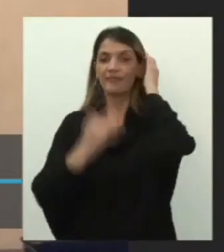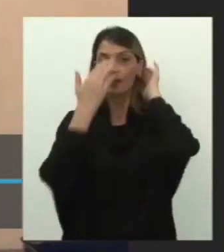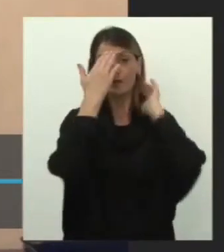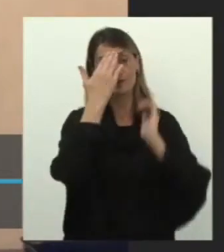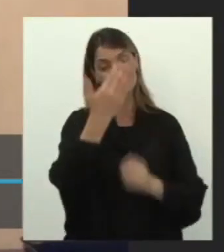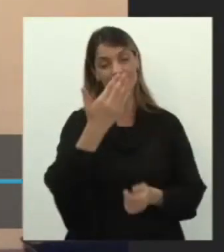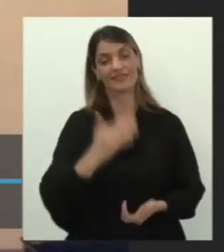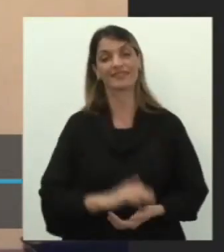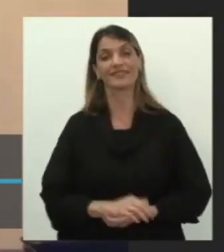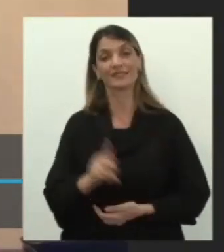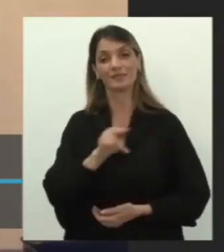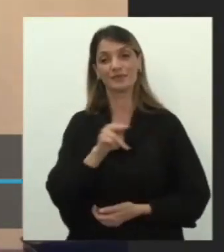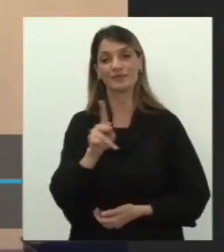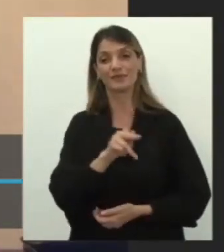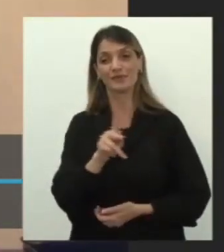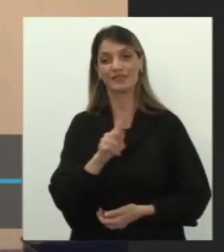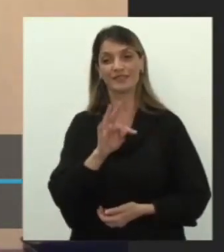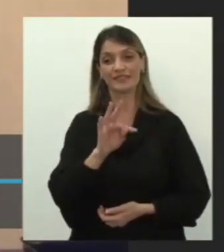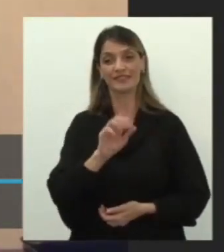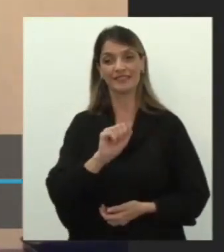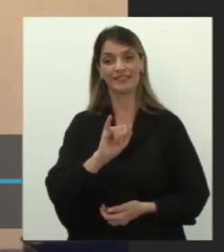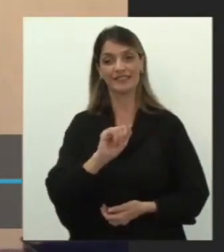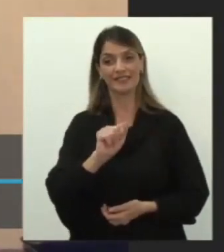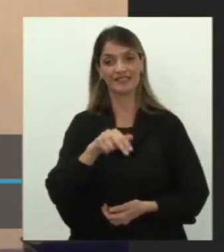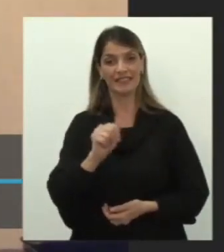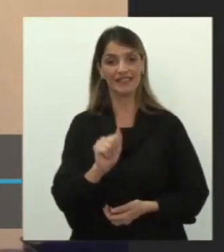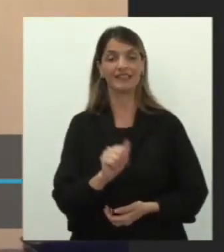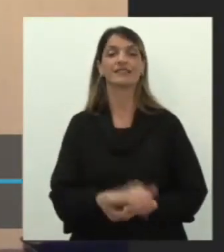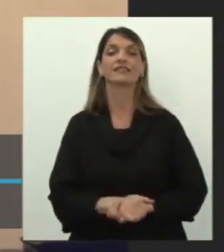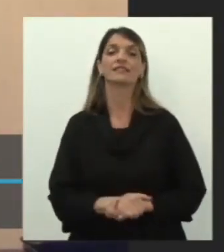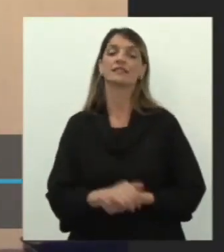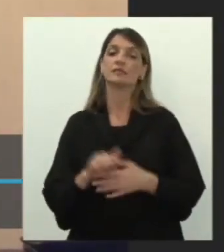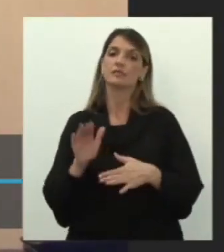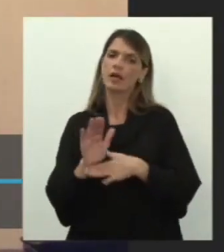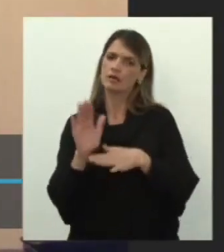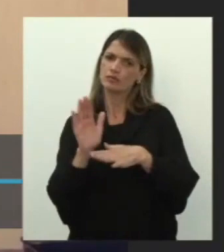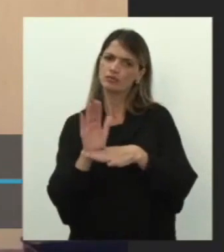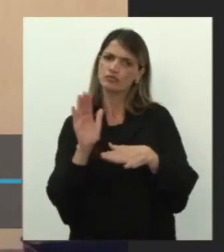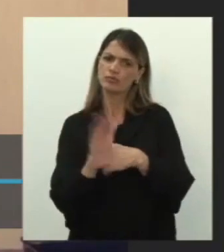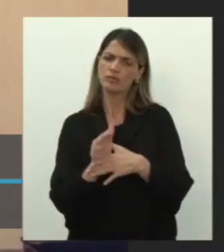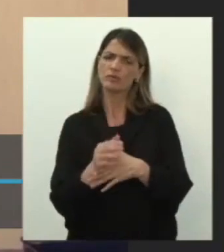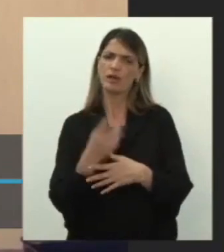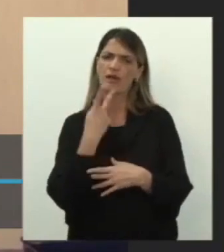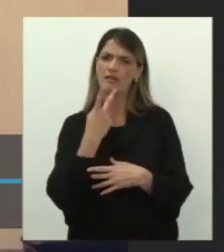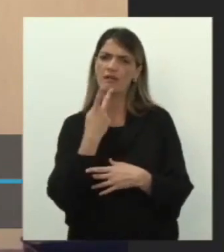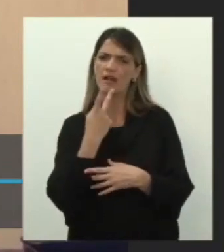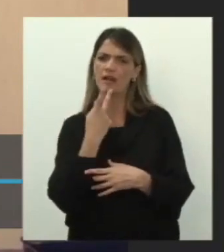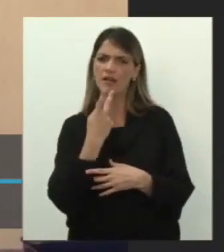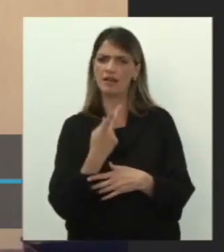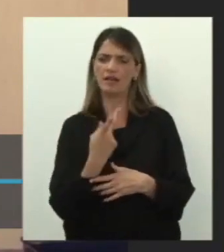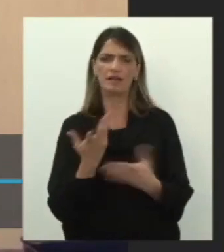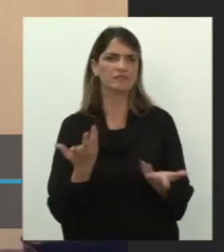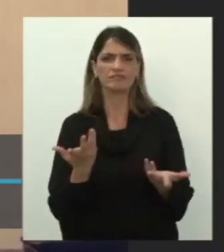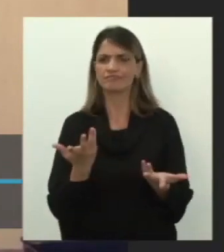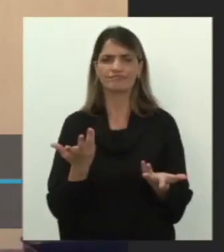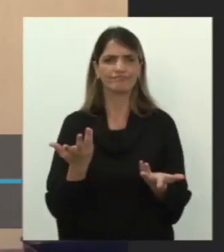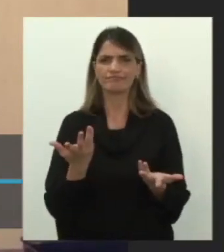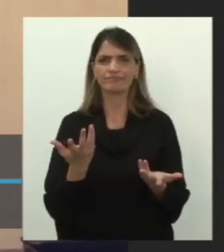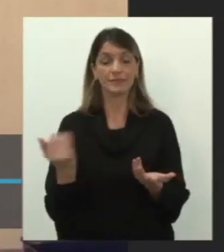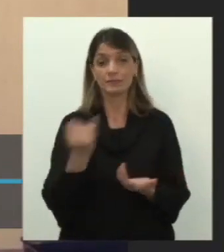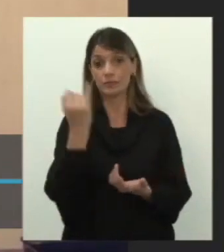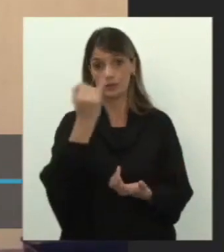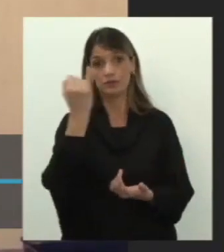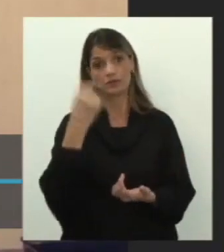Obrigada, queria agradecer a professora Dayana, né, por contribuir com o relato dela hoje, foi muito significativo para